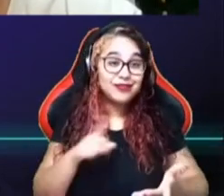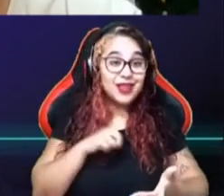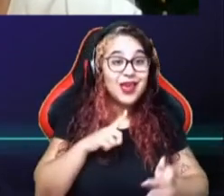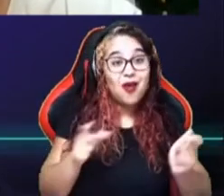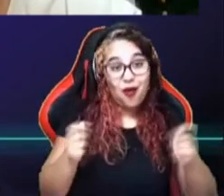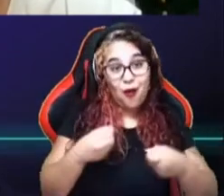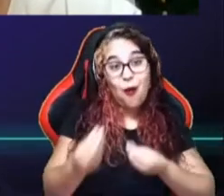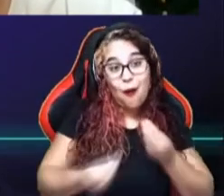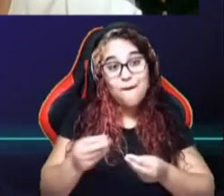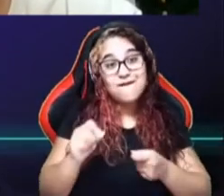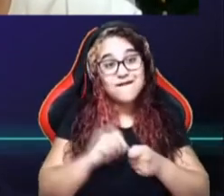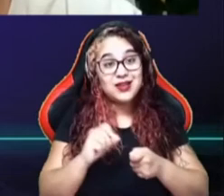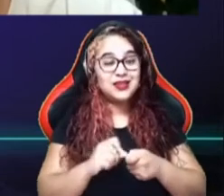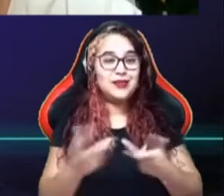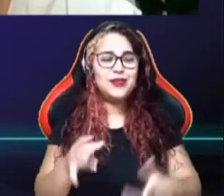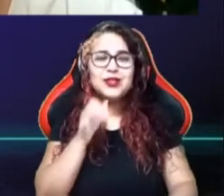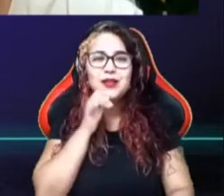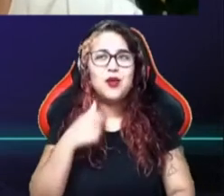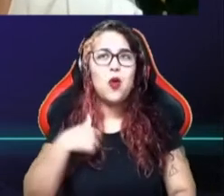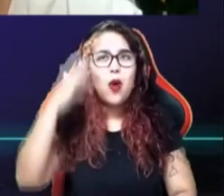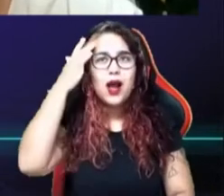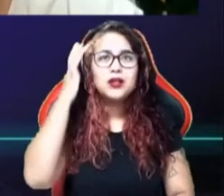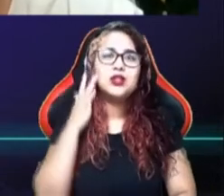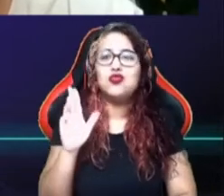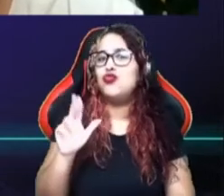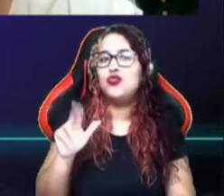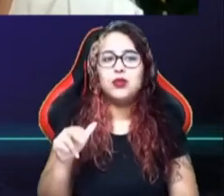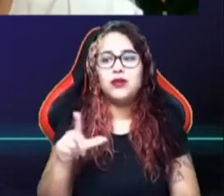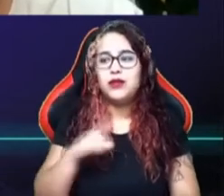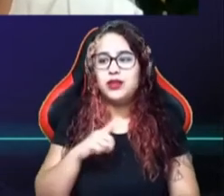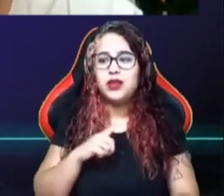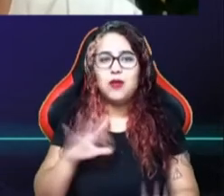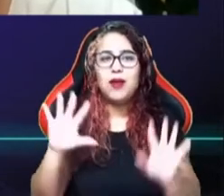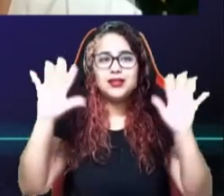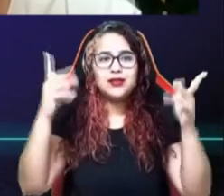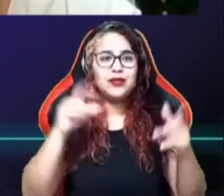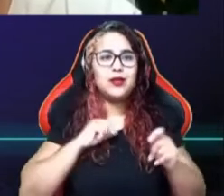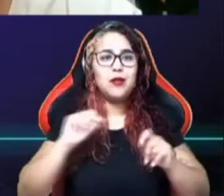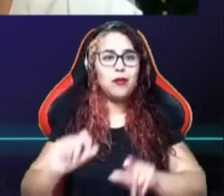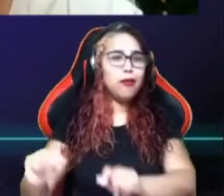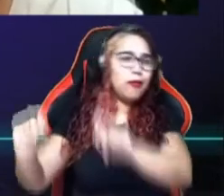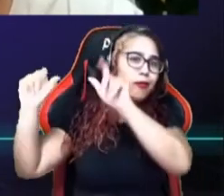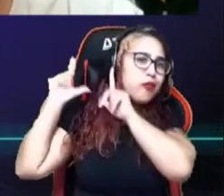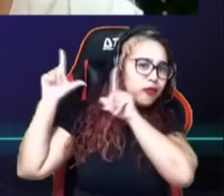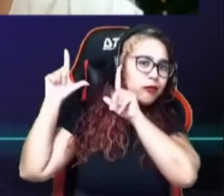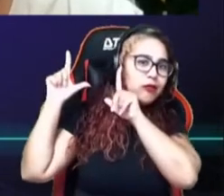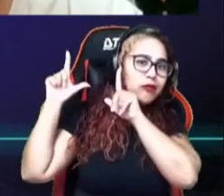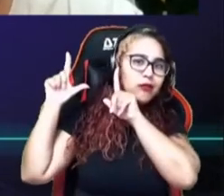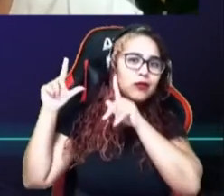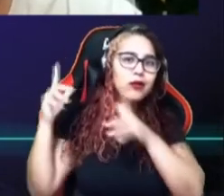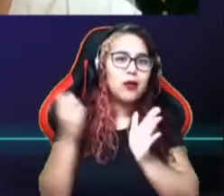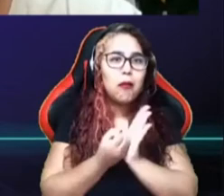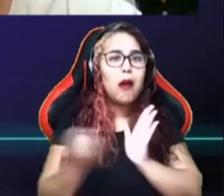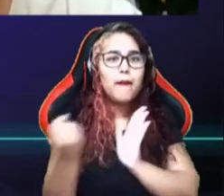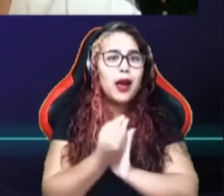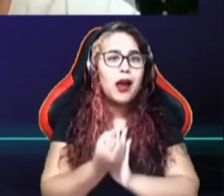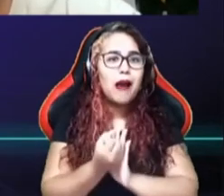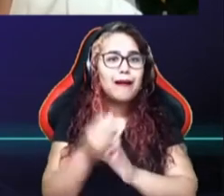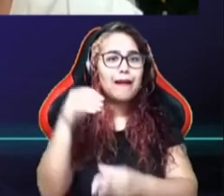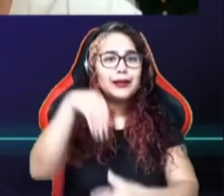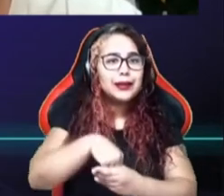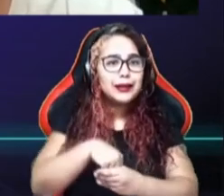por exemplo, acho que nunca vai ter uma ação que ele bota um banner ou bota um pôster de uma marca dentro de uma cena, vai ficar